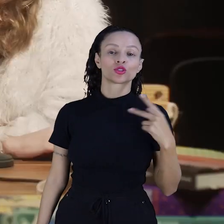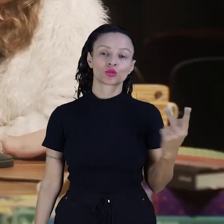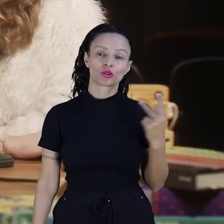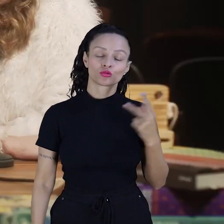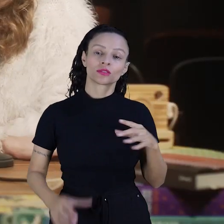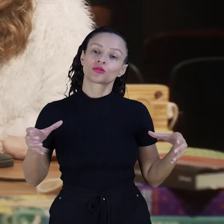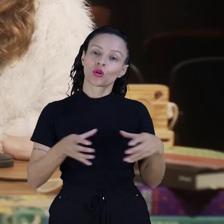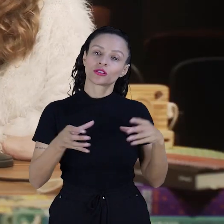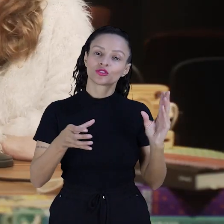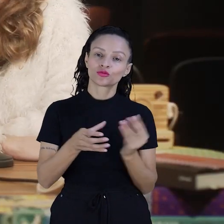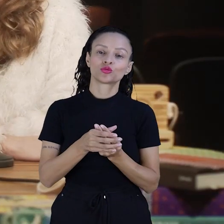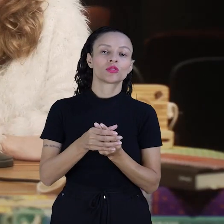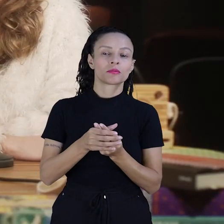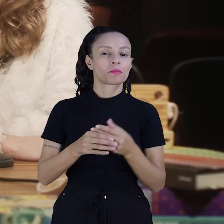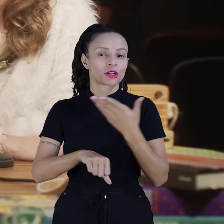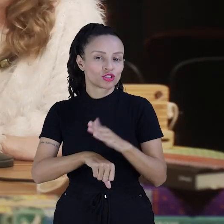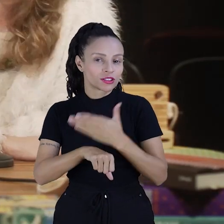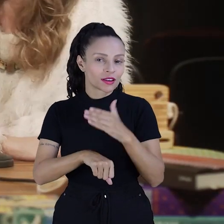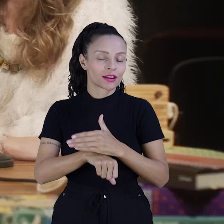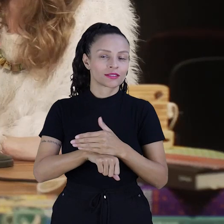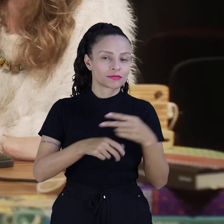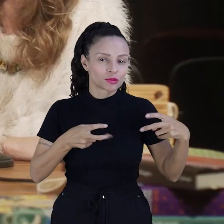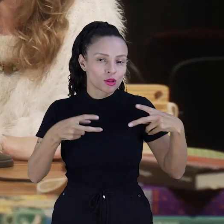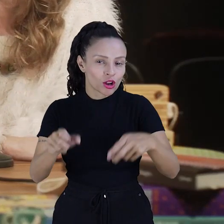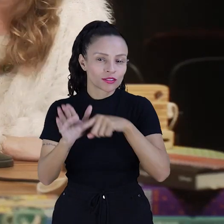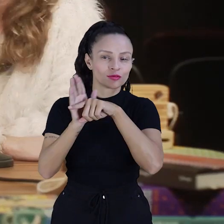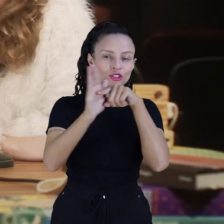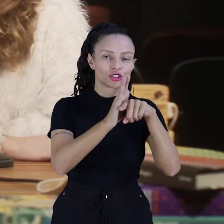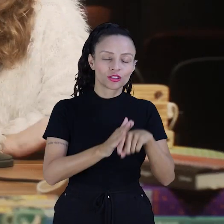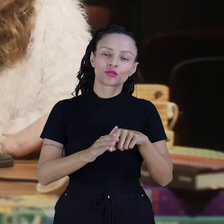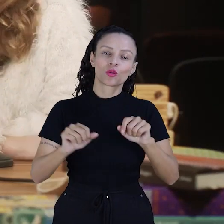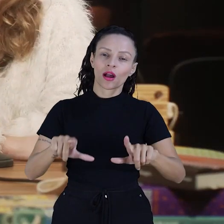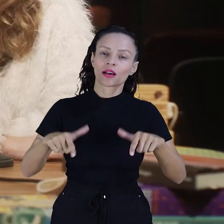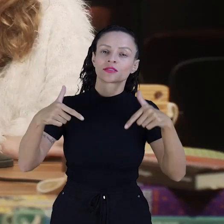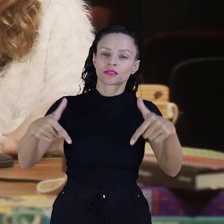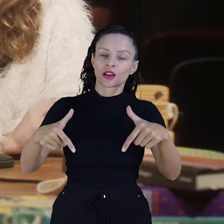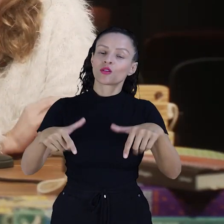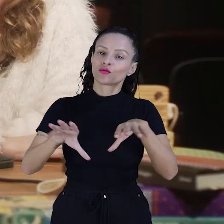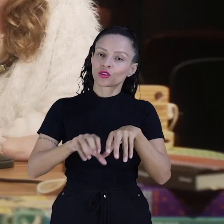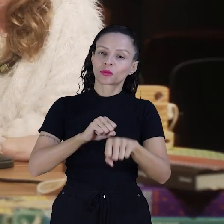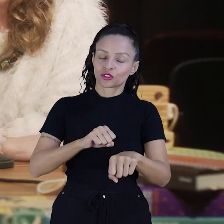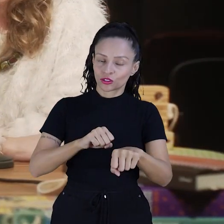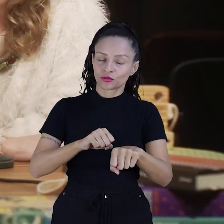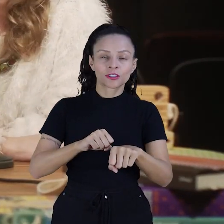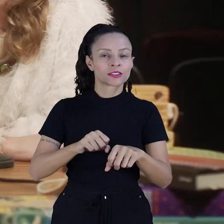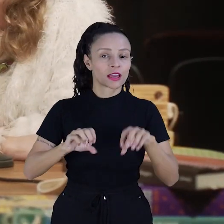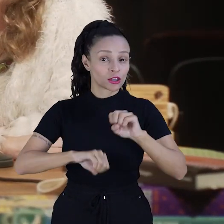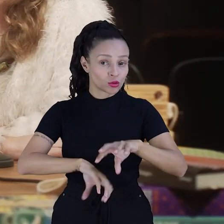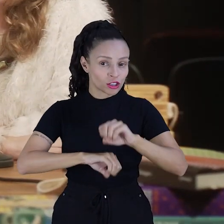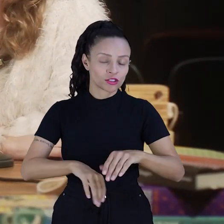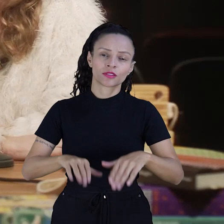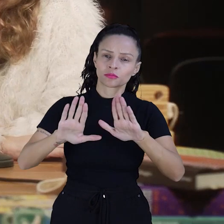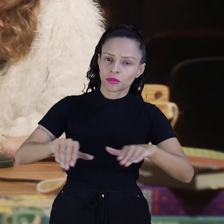A gente faz parte de um coletivo que pratica, explora, investiga ações formativas, educativas e